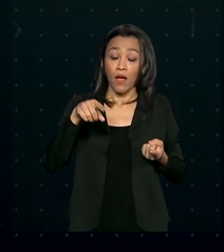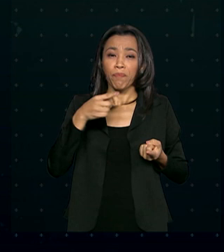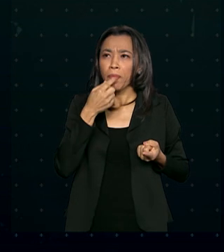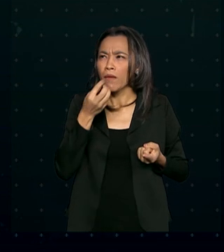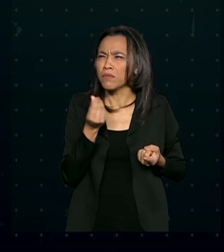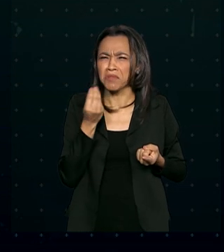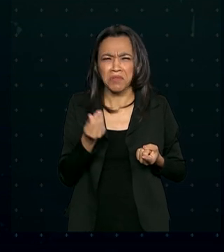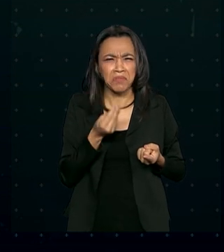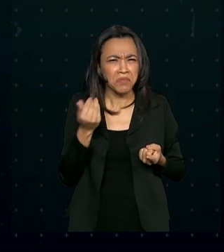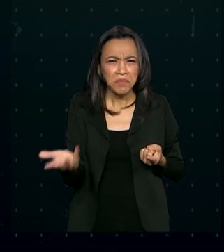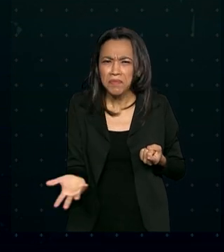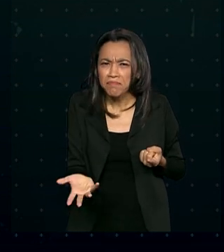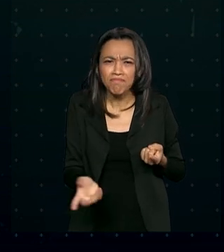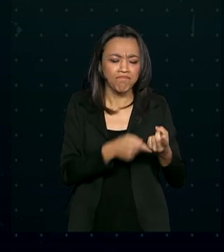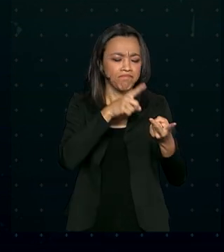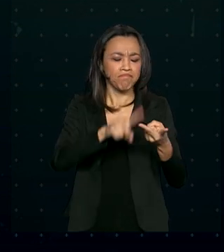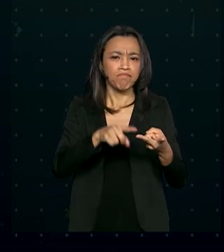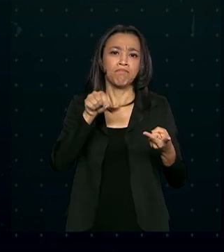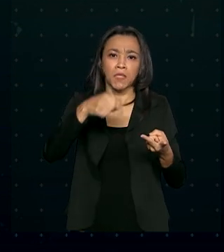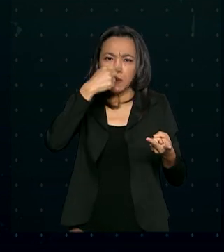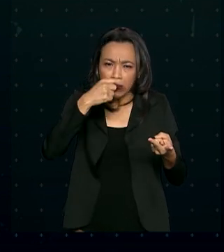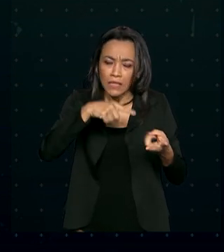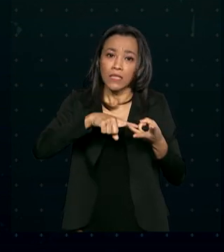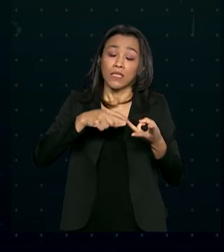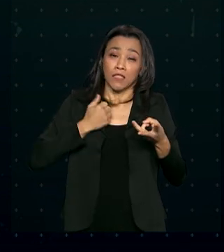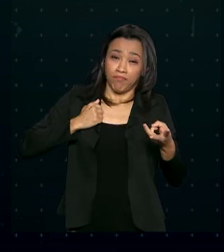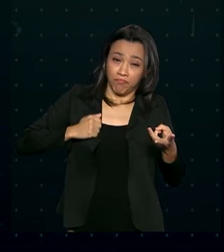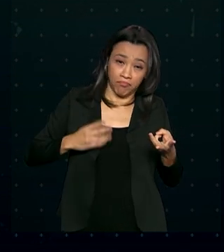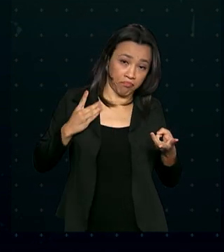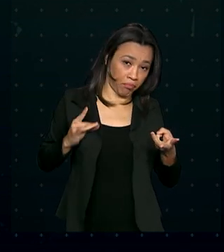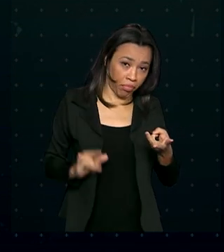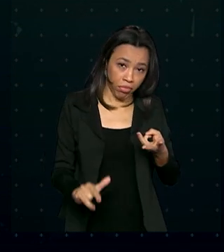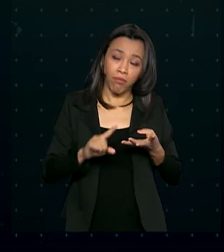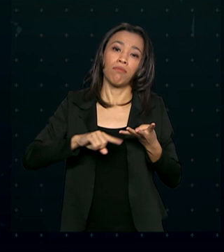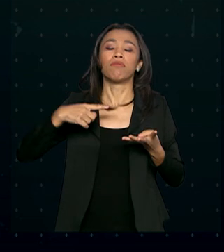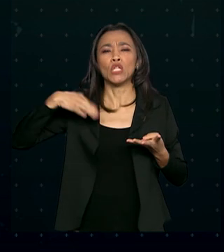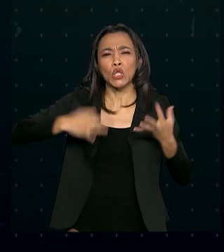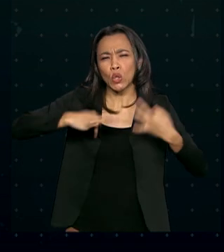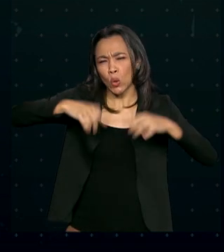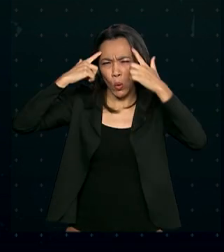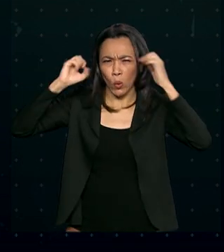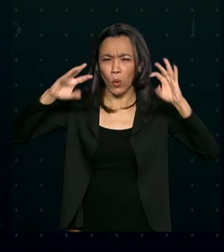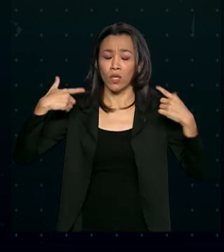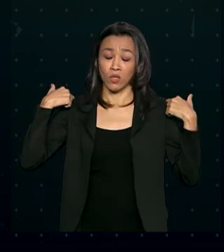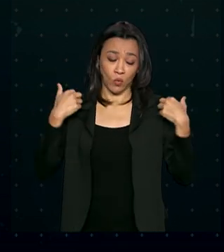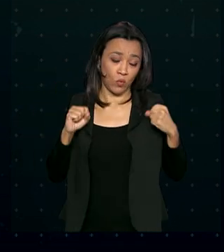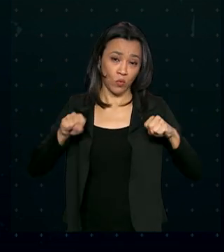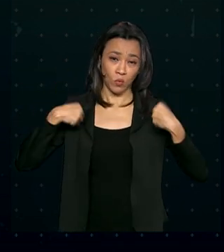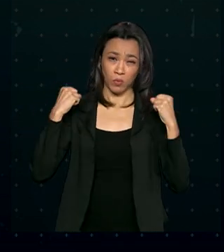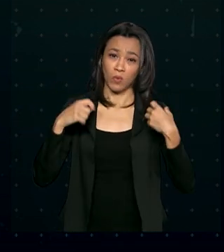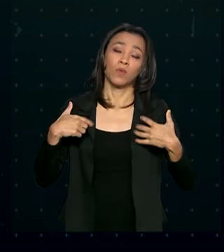olfato ou do paladar, coriza, diarreia, dores de cabeça, muscular ou abdominal,